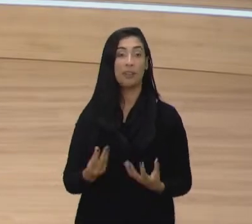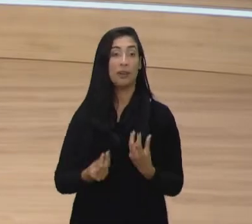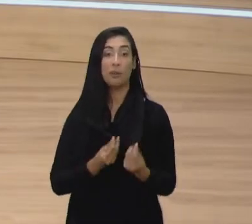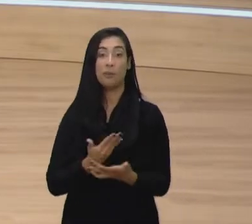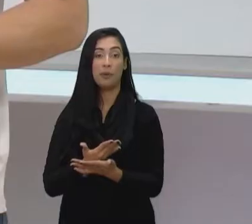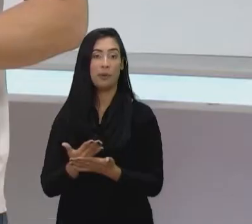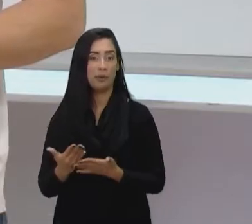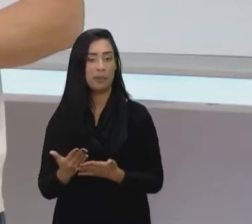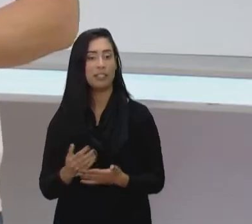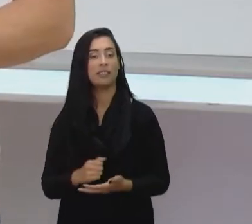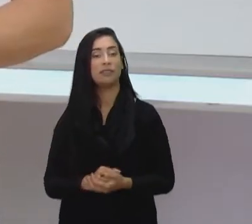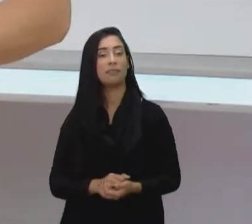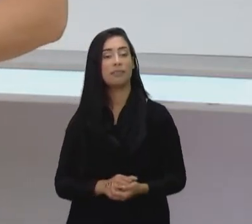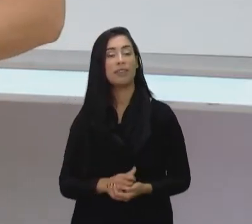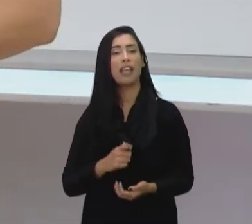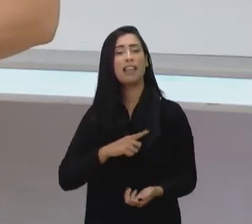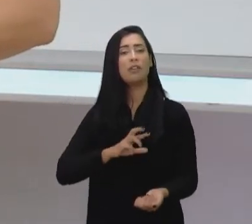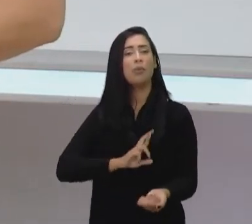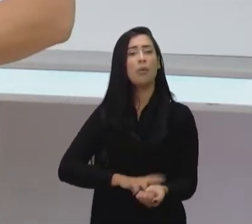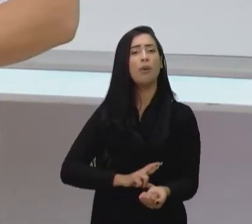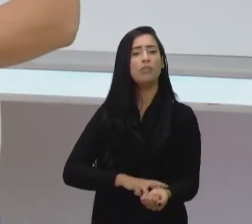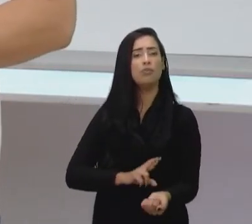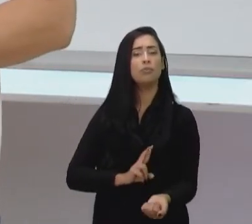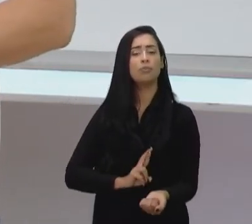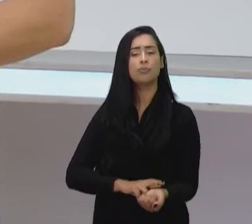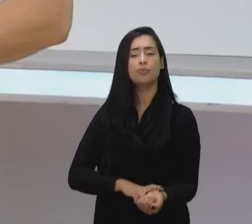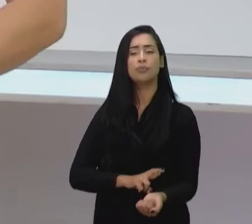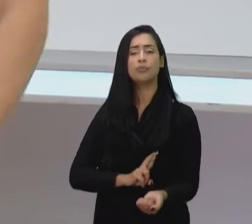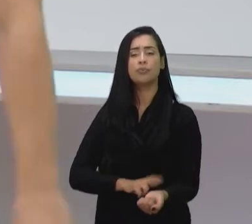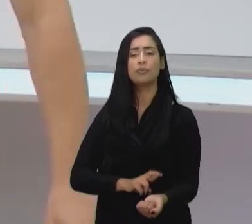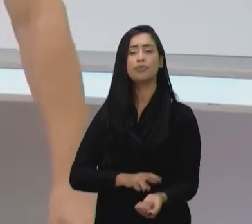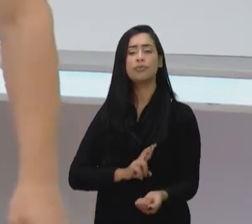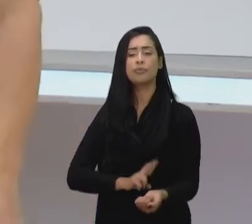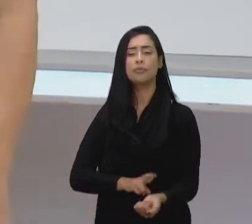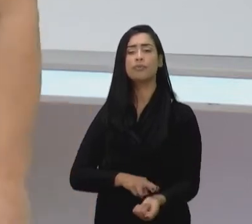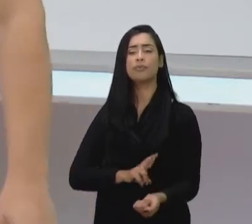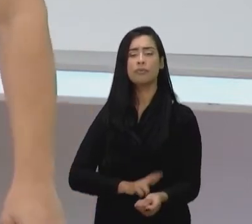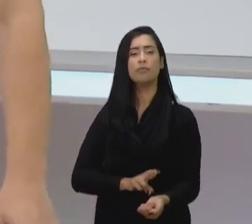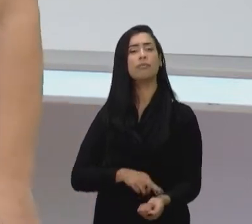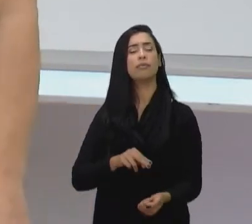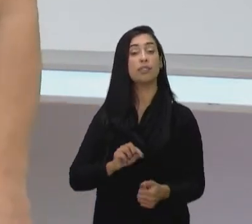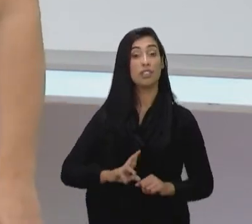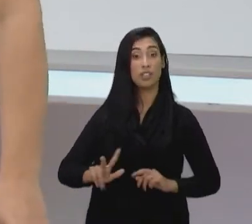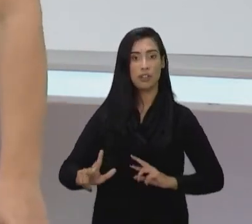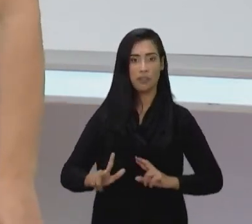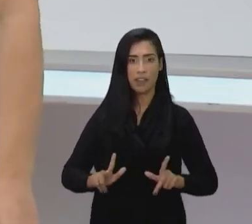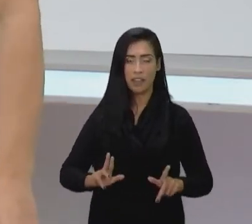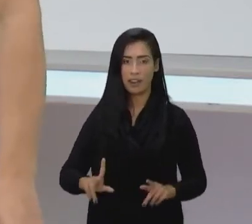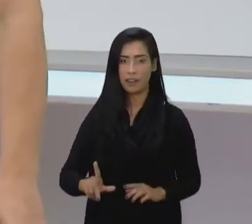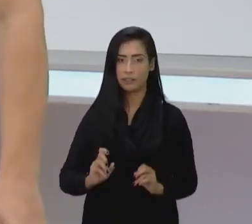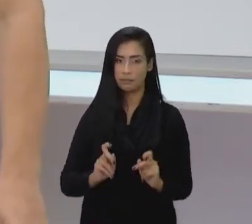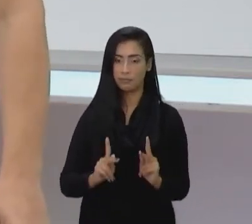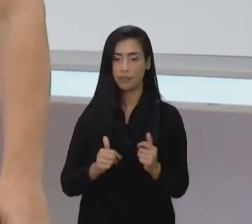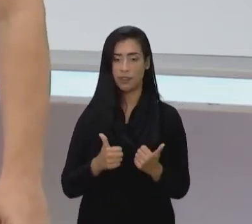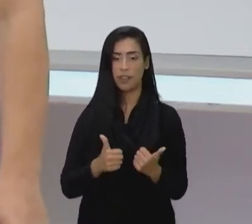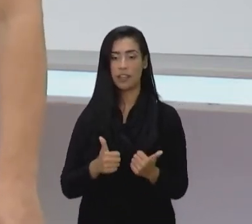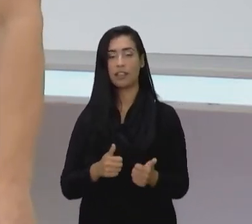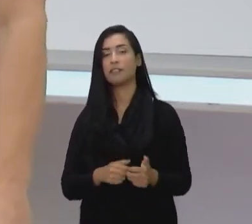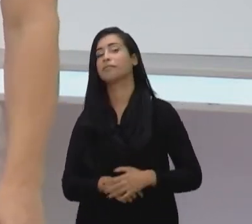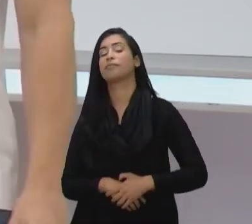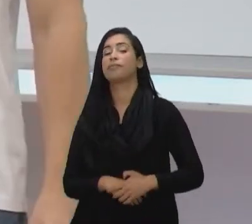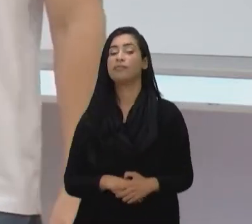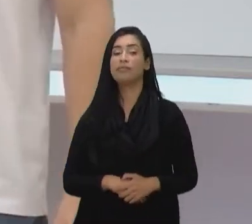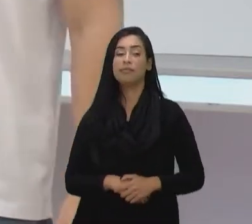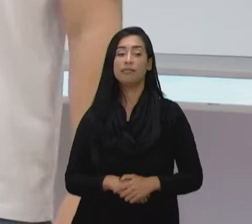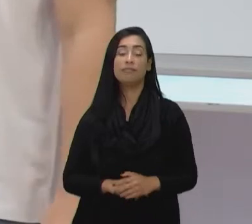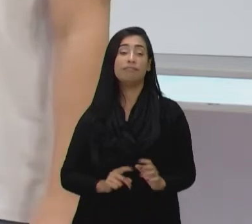com uma contagem diferente, que facilita um pouquinho o nosso entendimento dessas pisadas. A gente conta, geralmente, para dança,